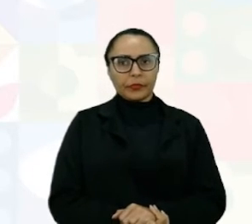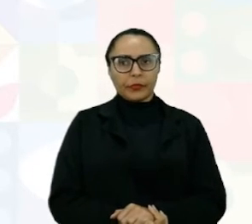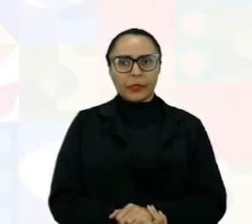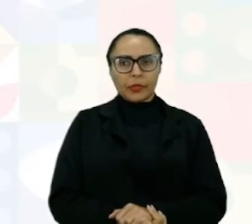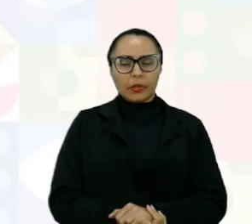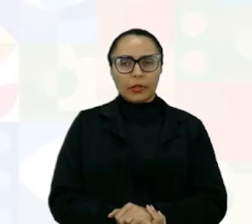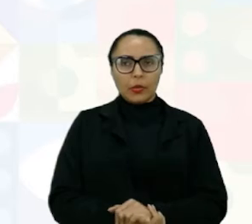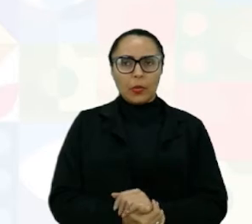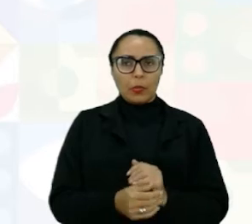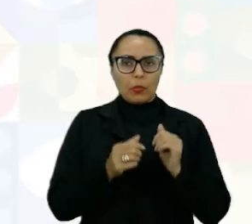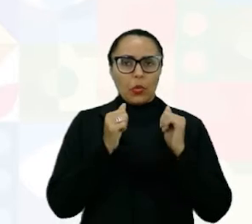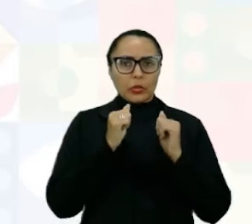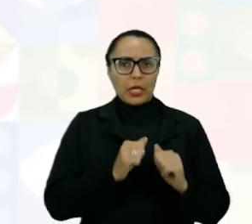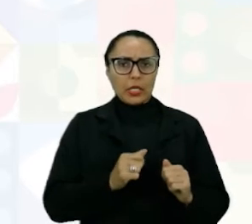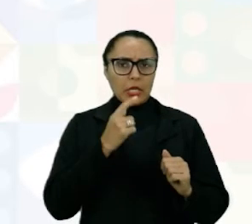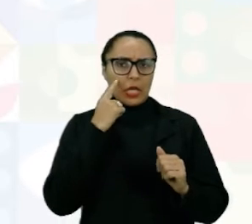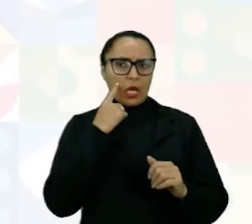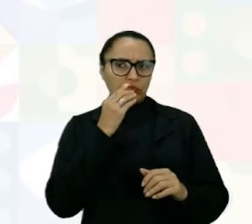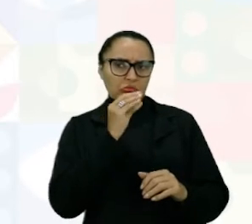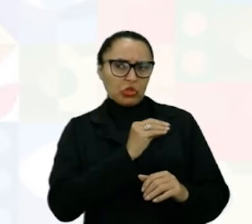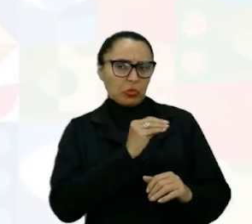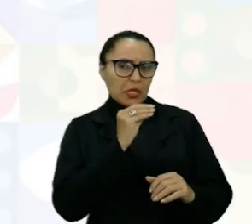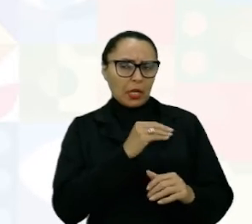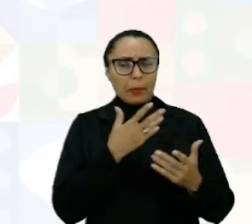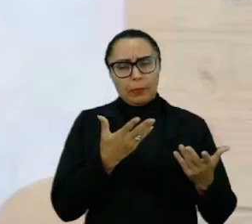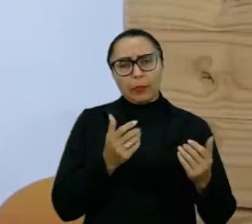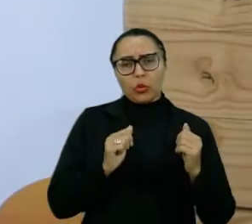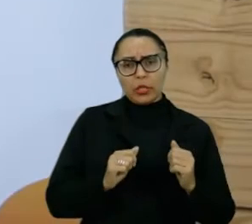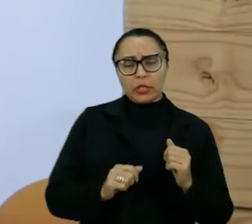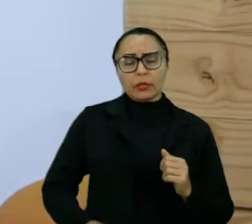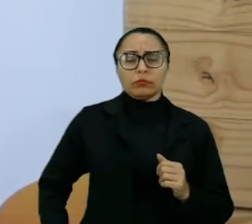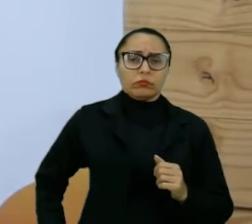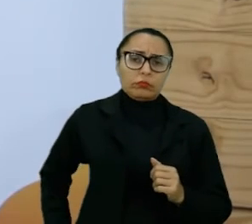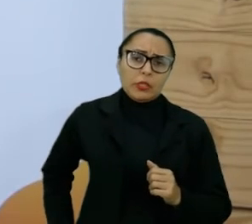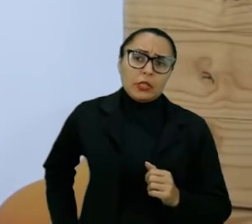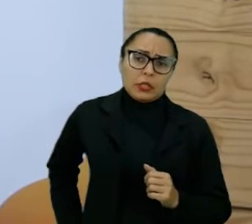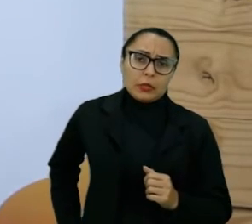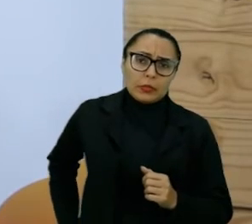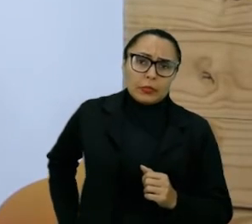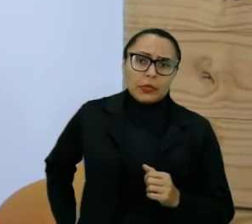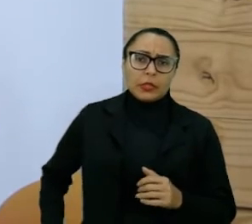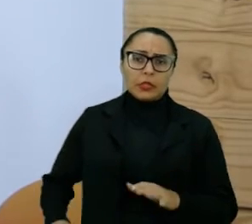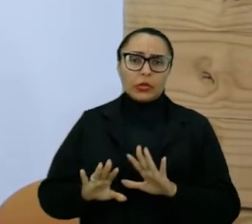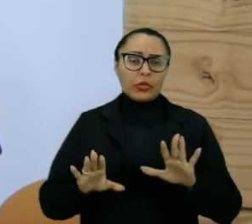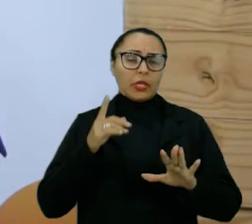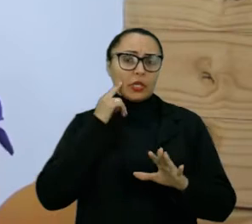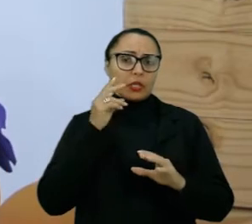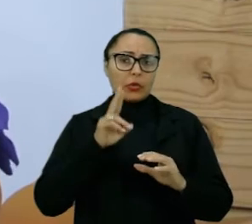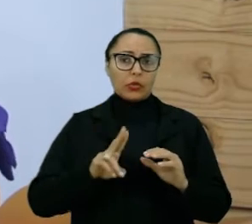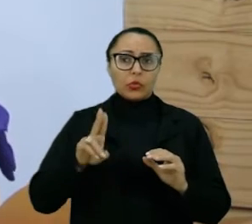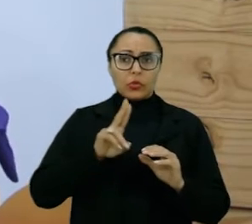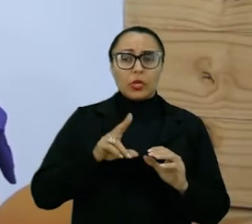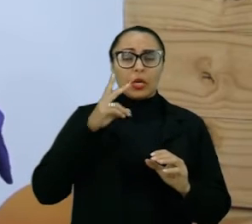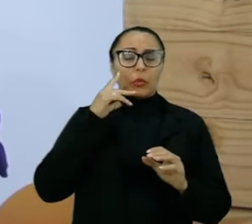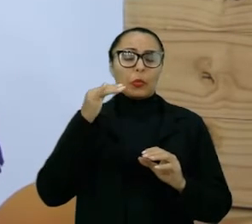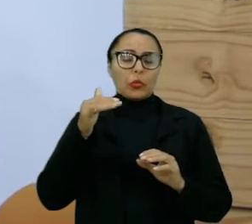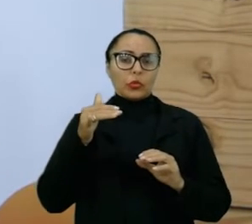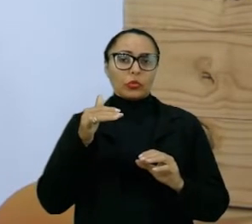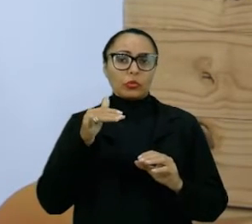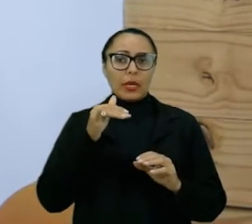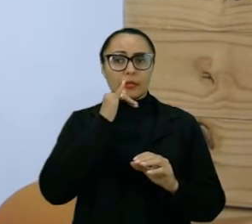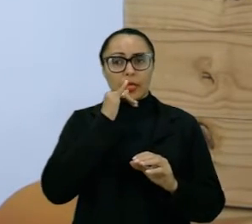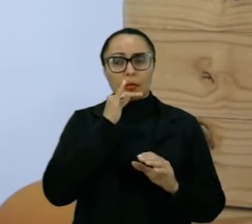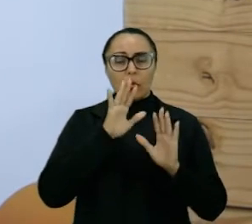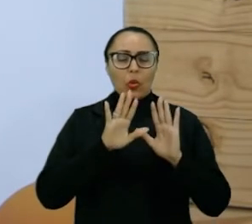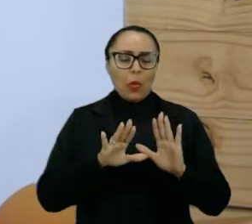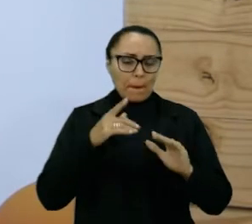eu poderia descartar ele em relação que ele não ia ser adequado para o meu uso, eu como executiva tendo muito